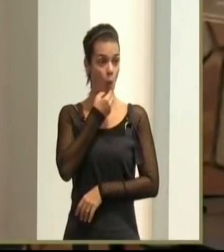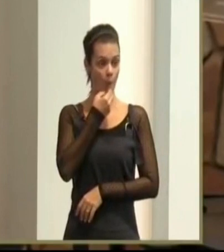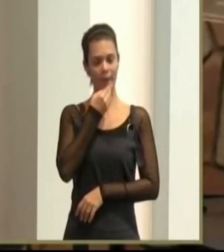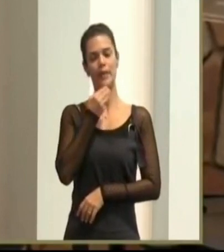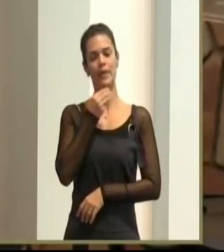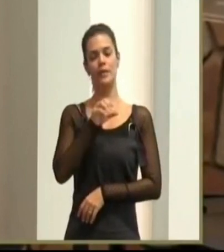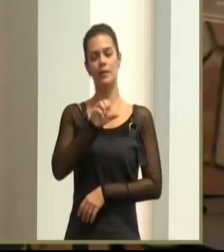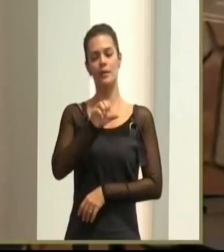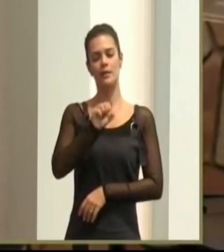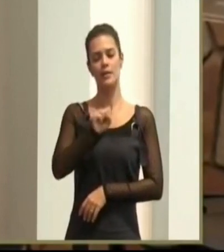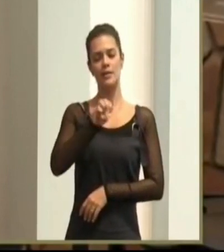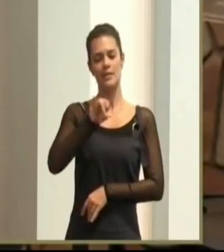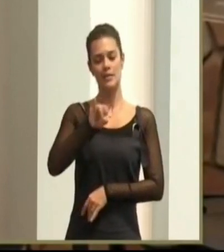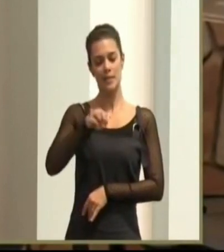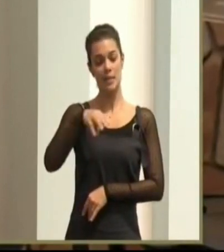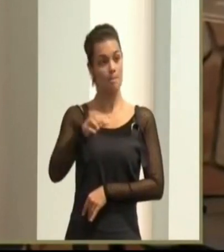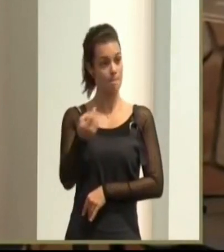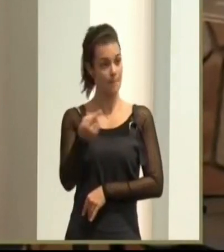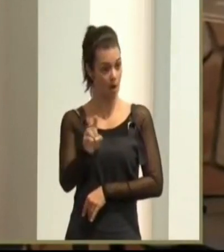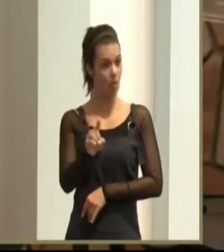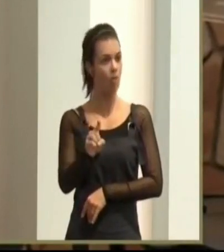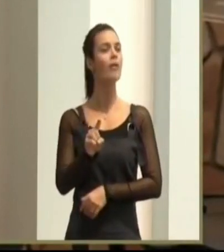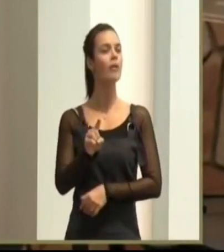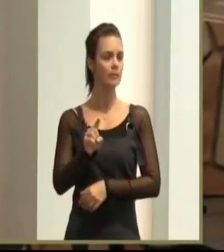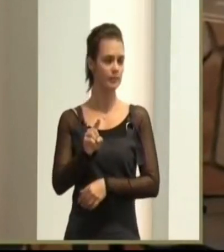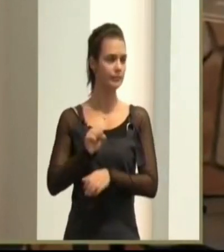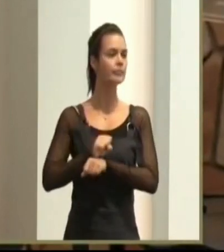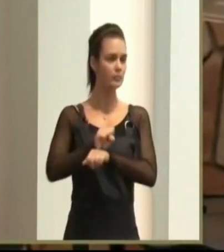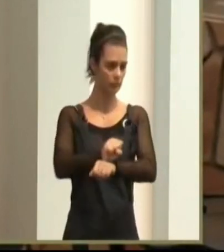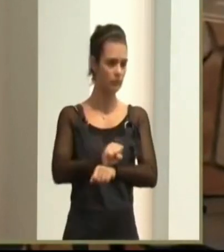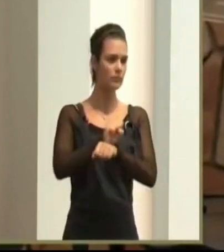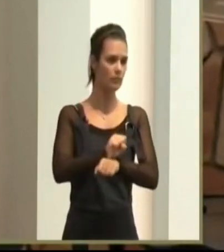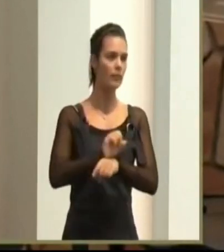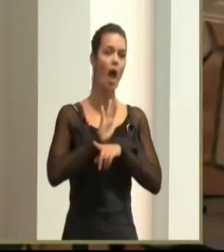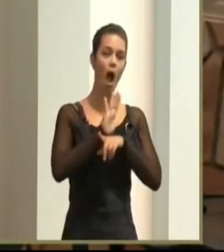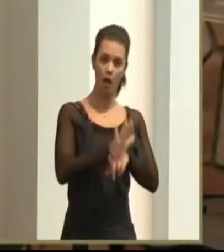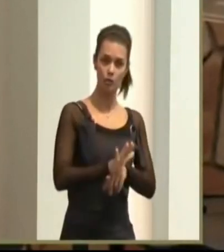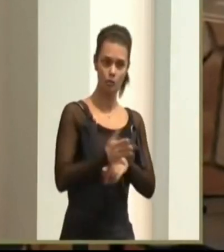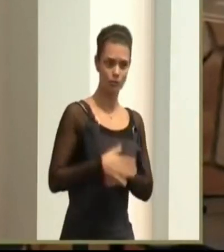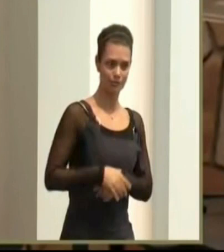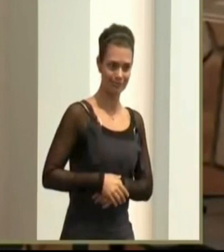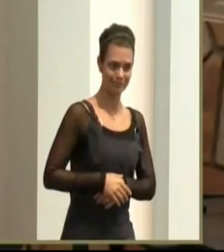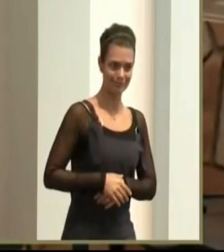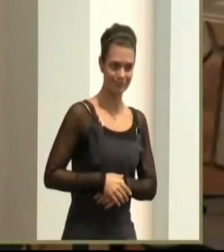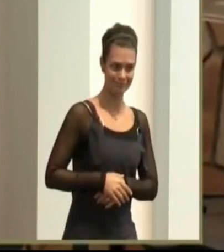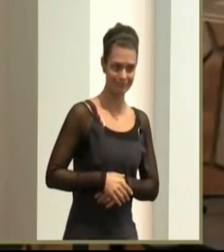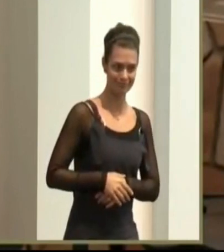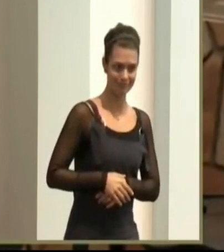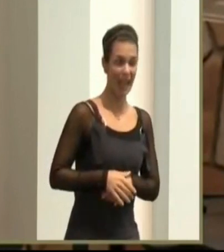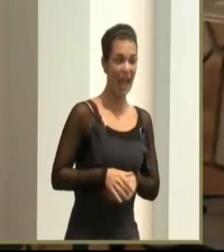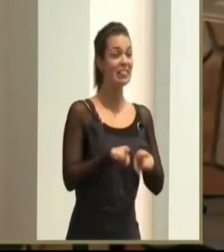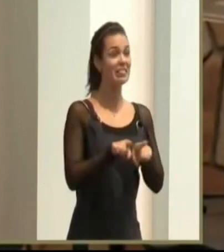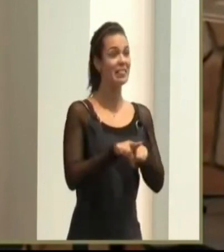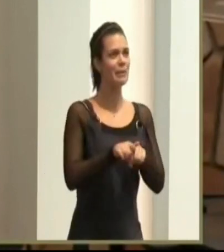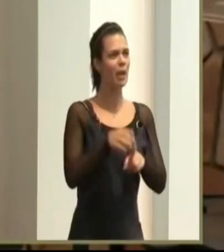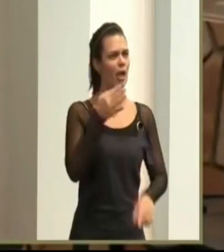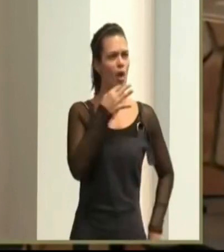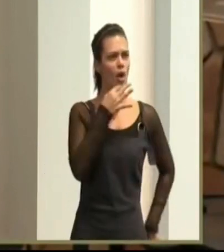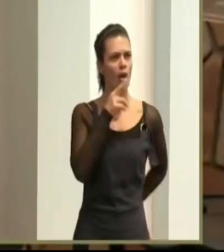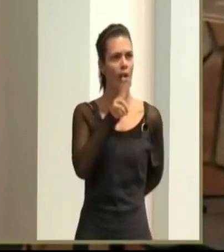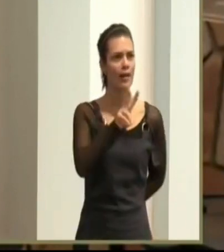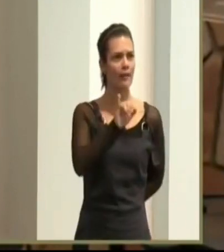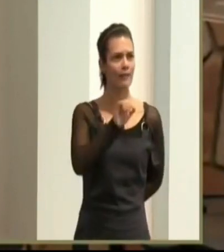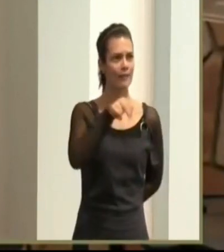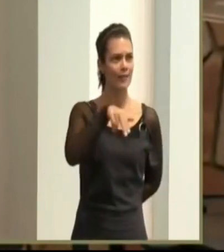um sirineu, para ajudar-lhe a carregar a cruz. Deram-lhe a beber vinagre, colocaram uma coroa